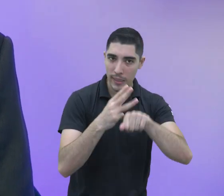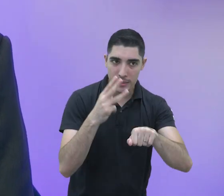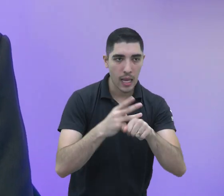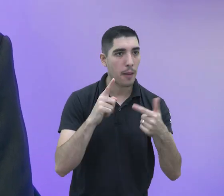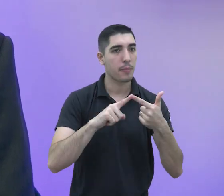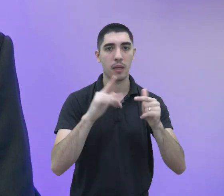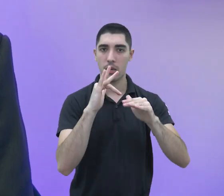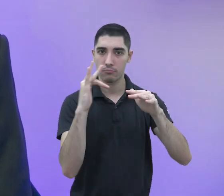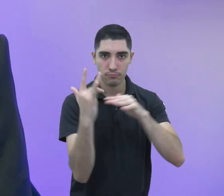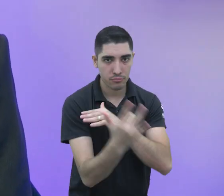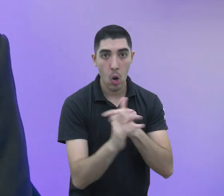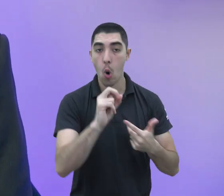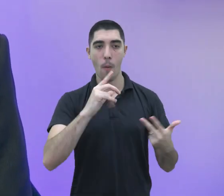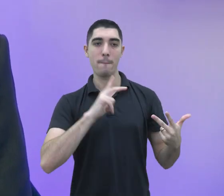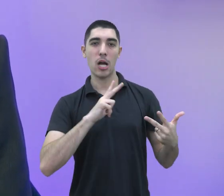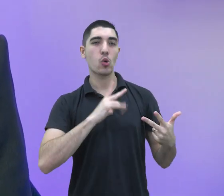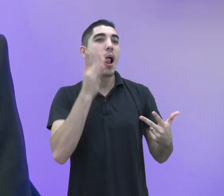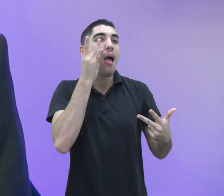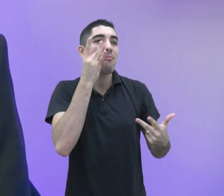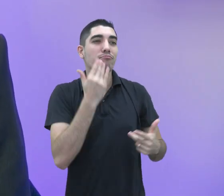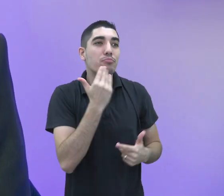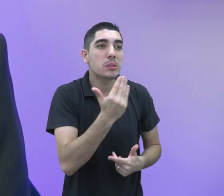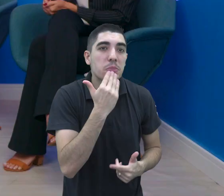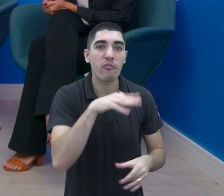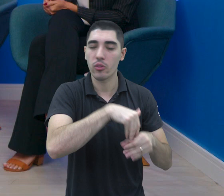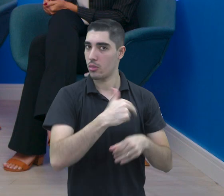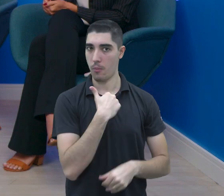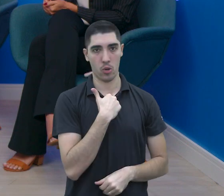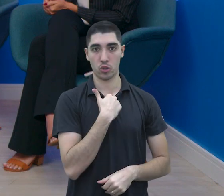nenhuma, nem pelo WhatsApp, nem pela rede social, nem pessoalmente.